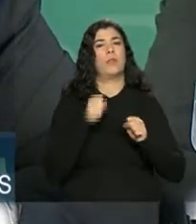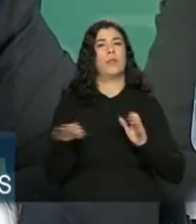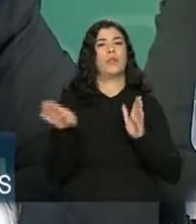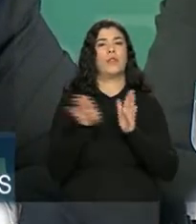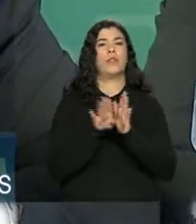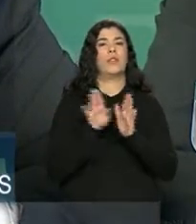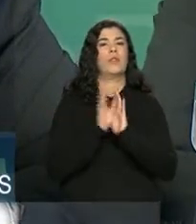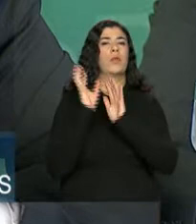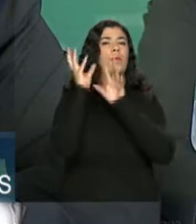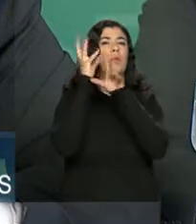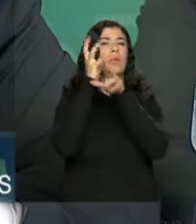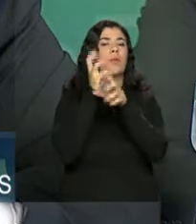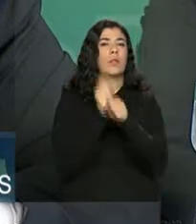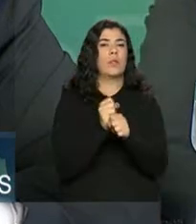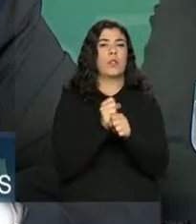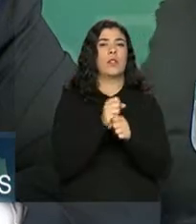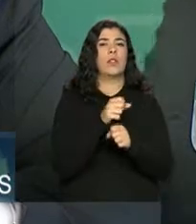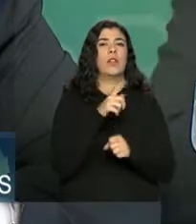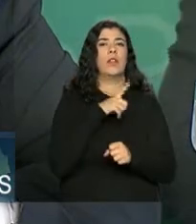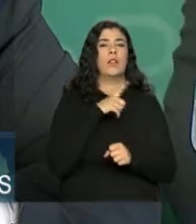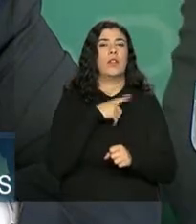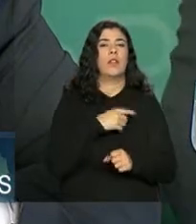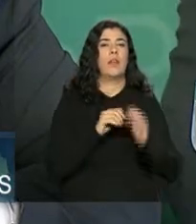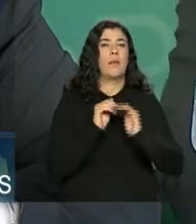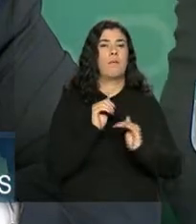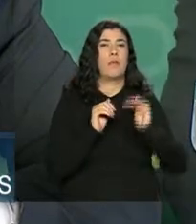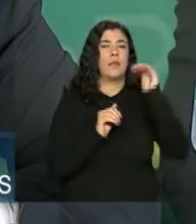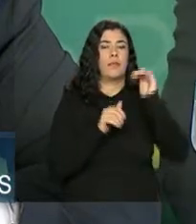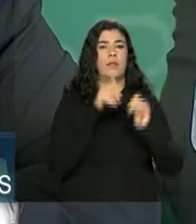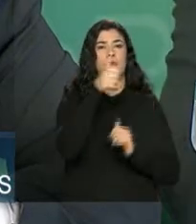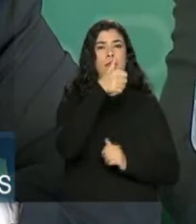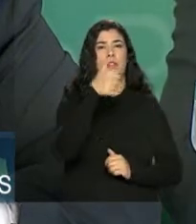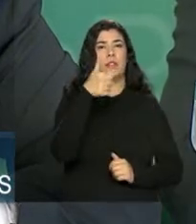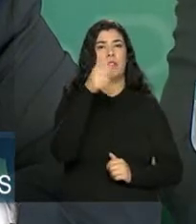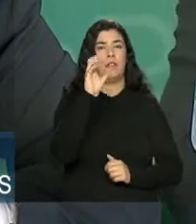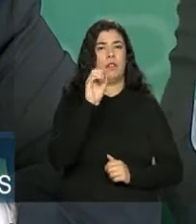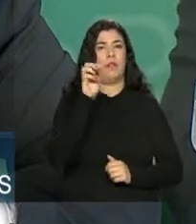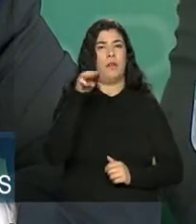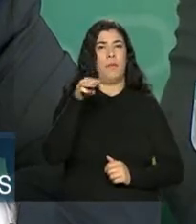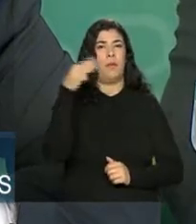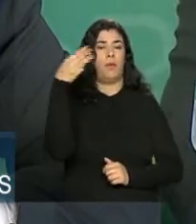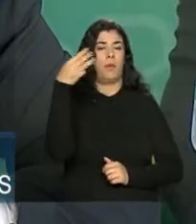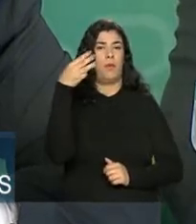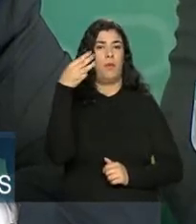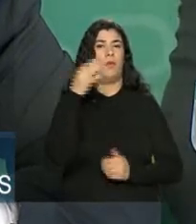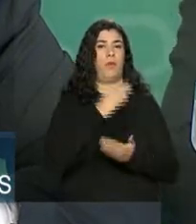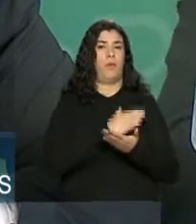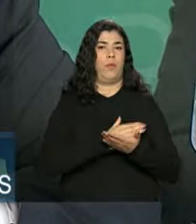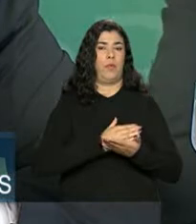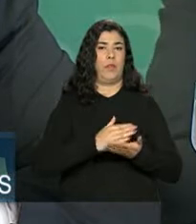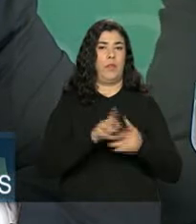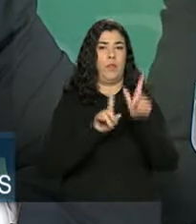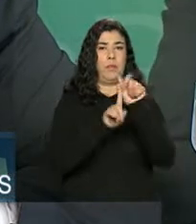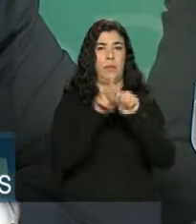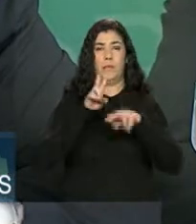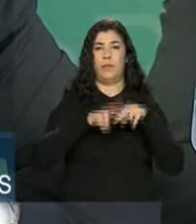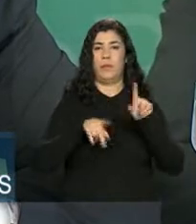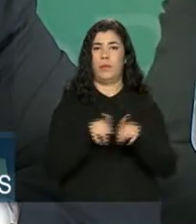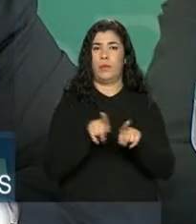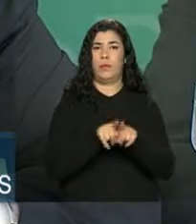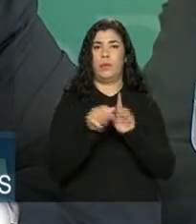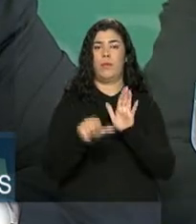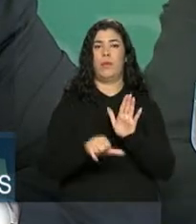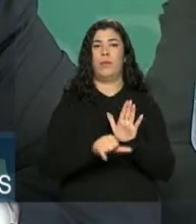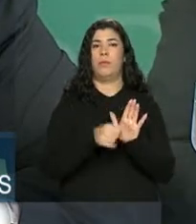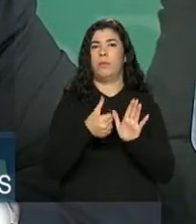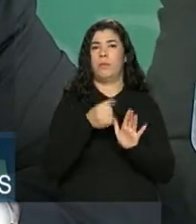chegamos a operar com 110 metros cúbicos por segundo a partir do mês de junho é